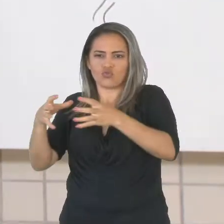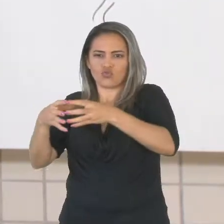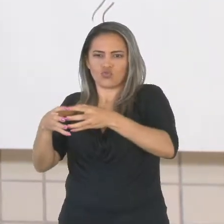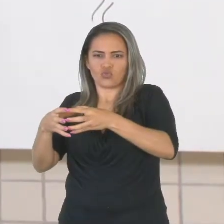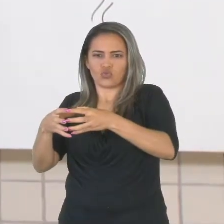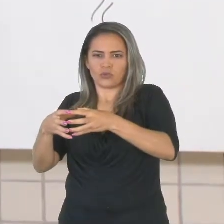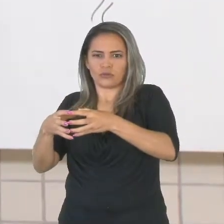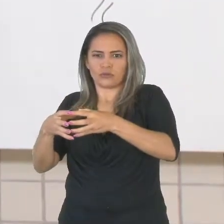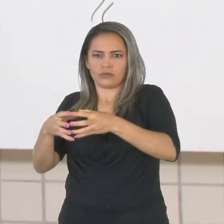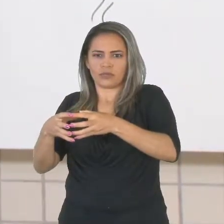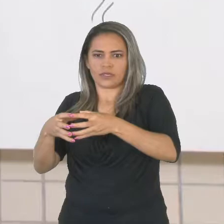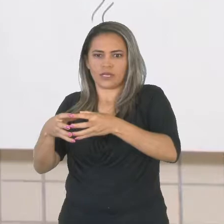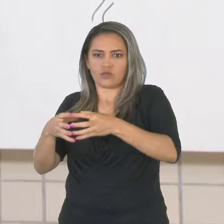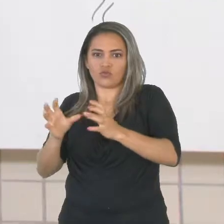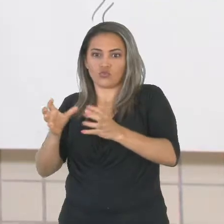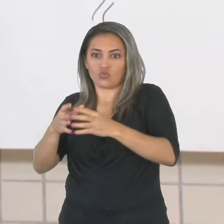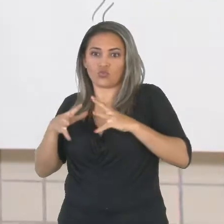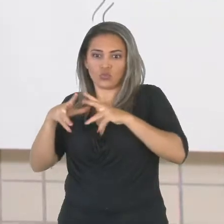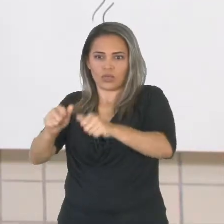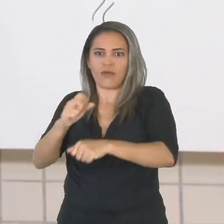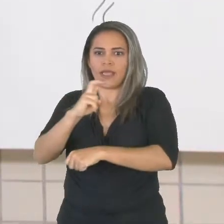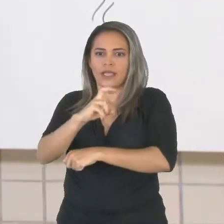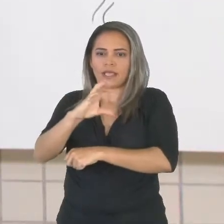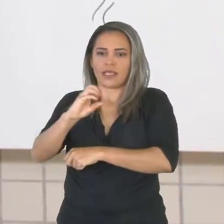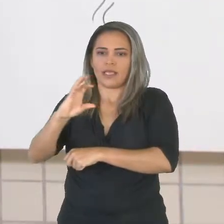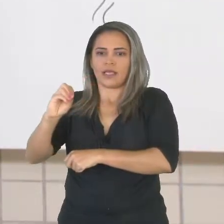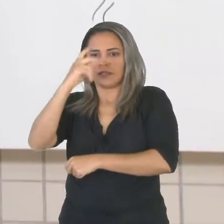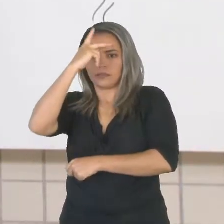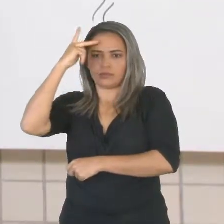500 pessoas. Então eu já sei